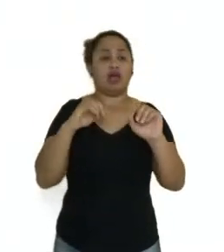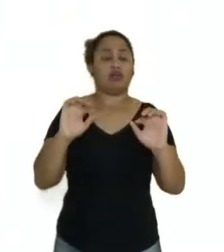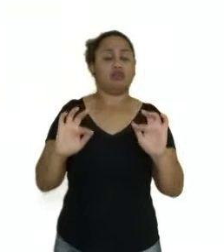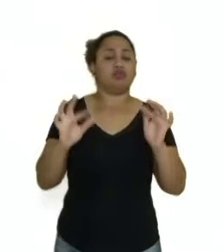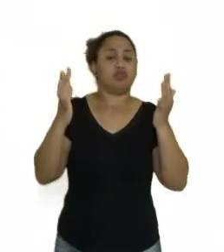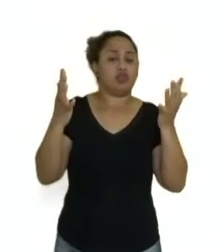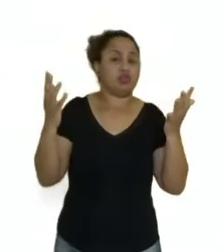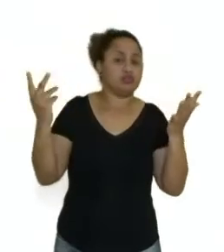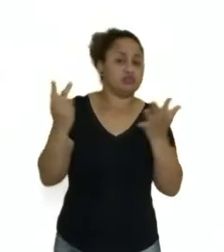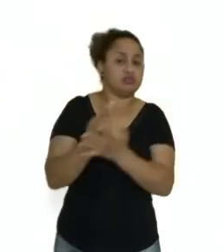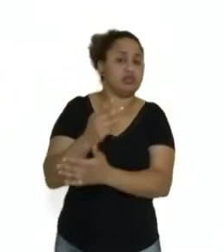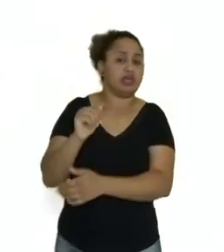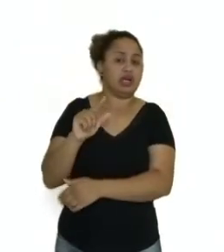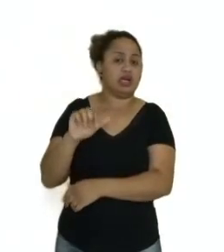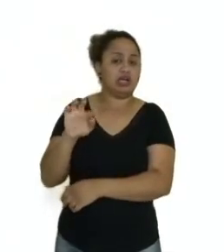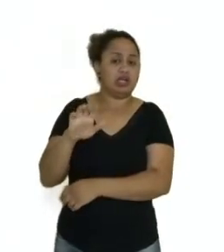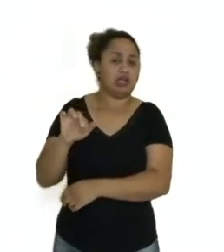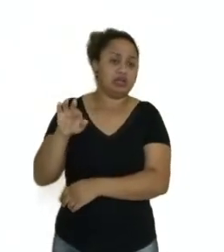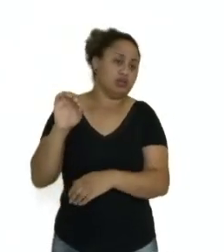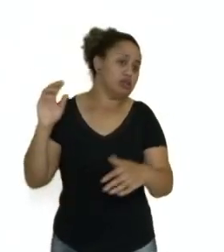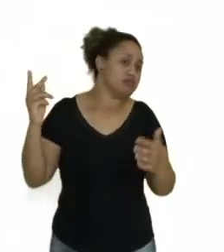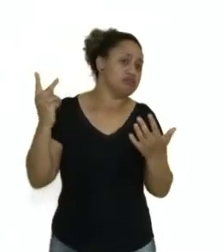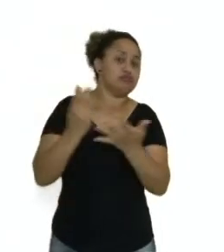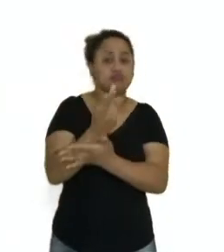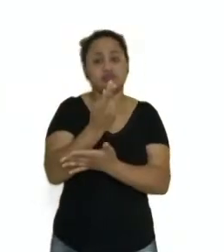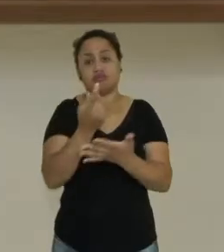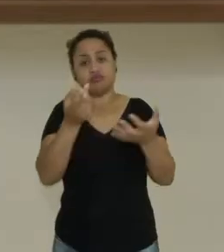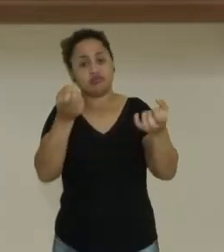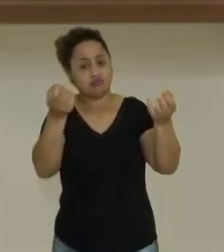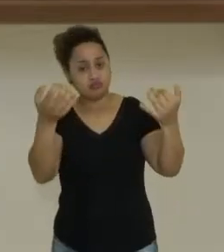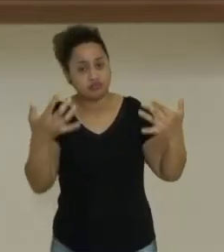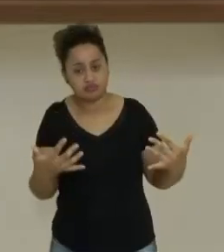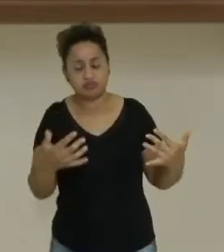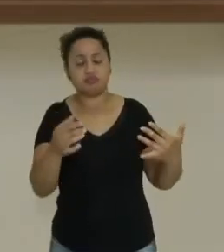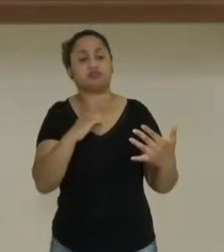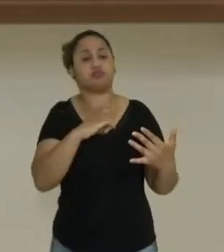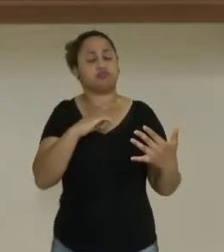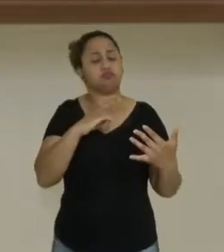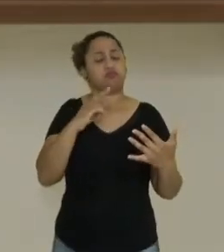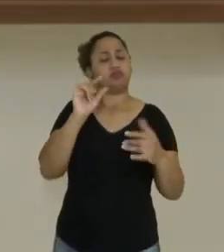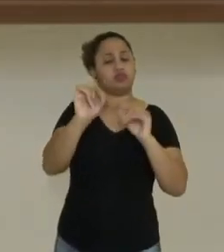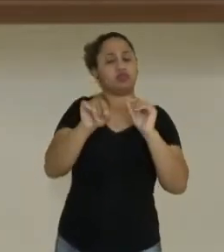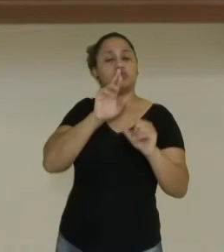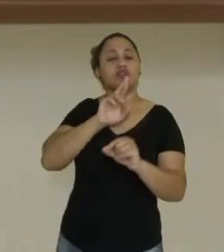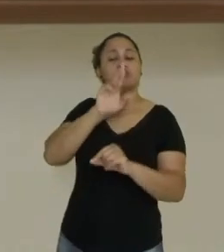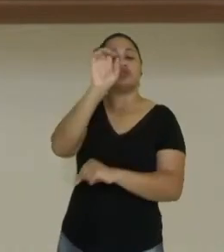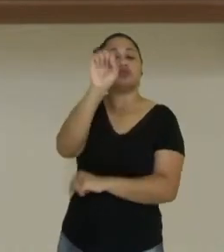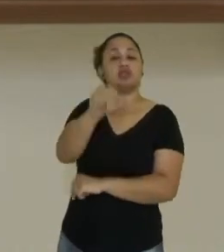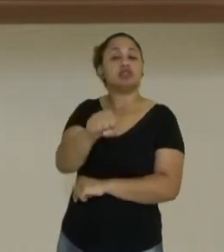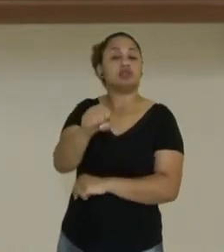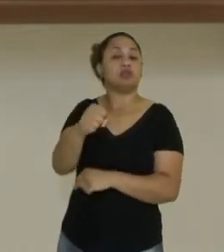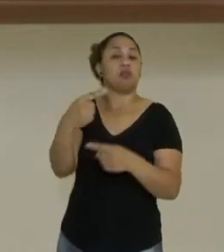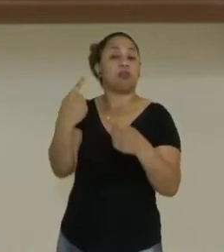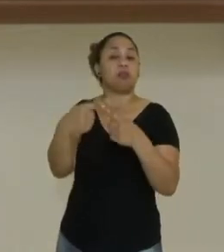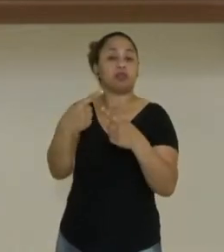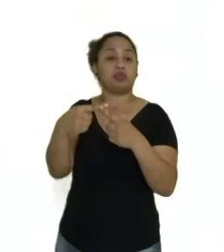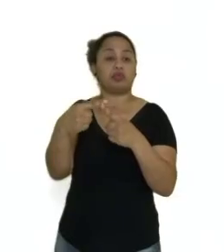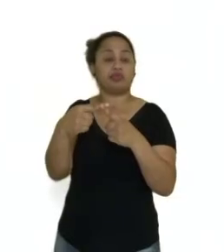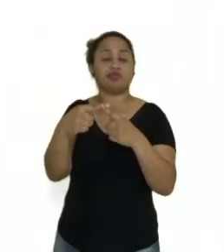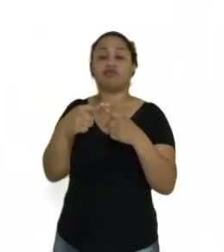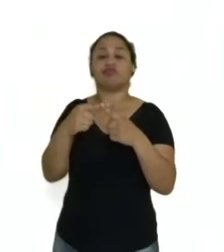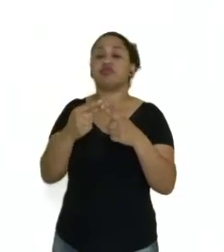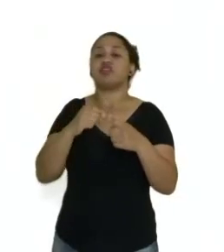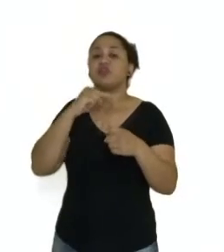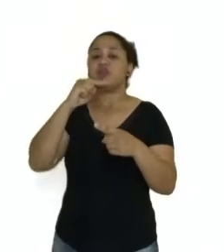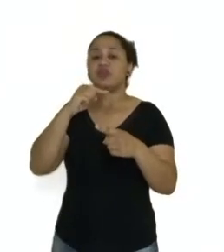fenômeno aleatório? Explique. Eu acredito que você tenha respondido que sim. Por quê? pois não é